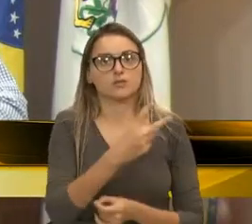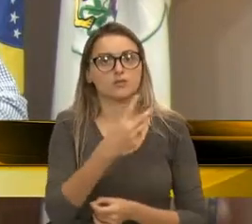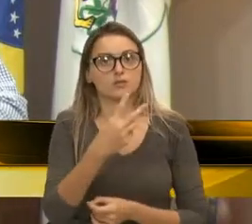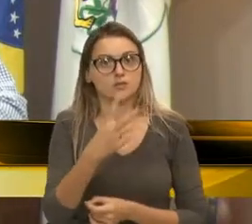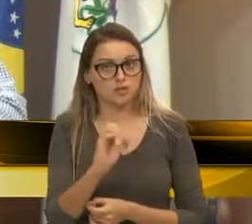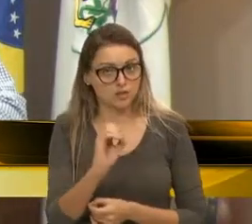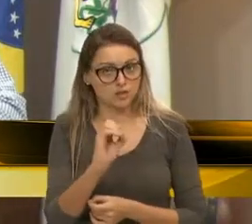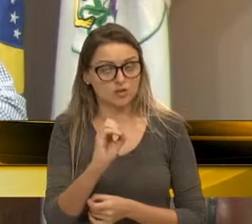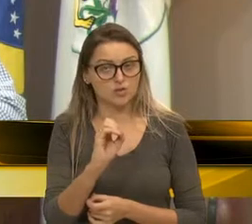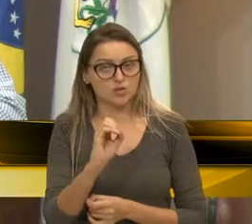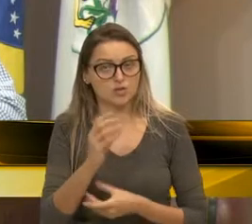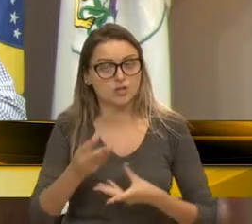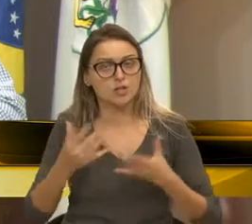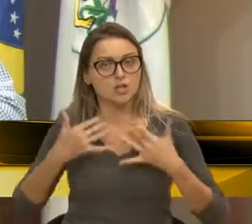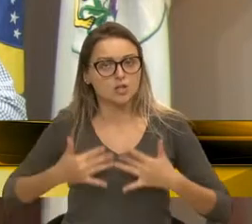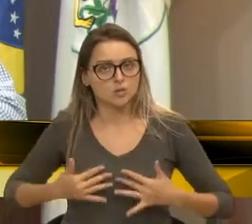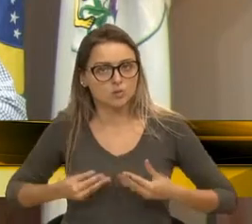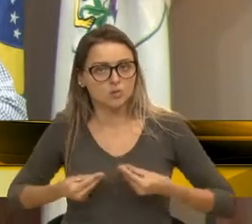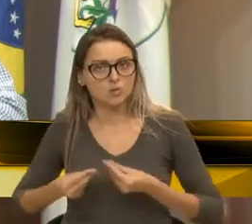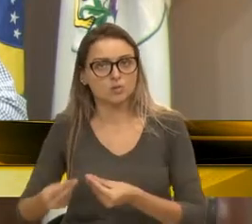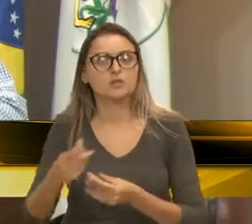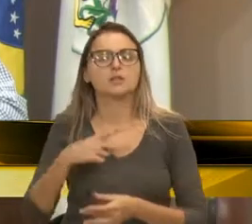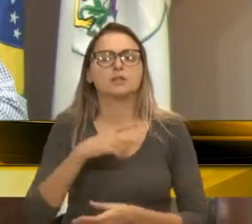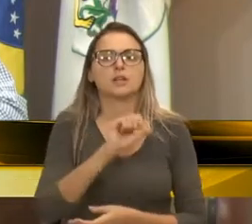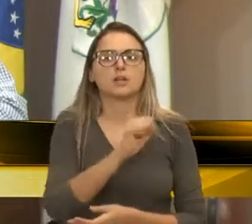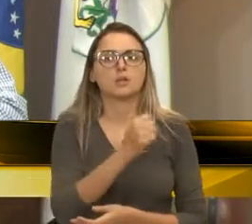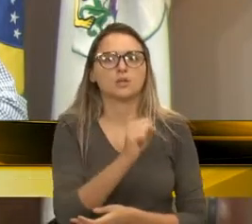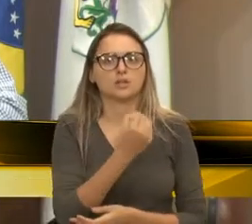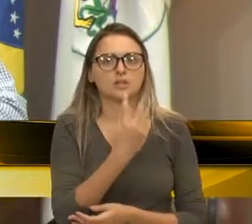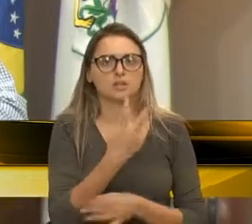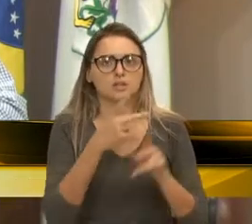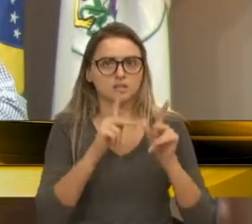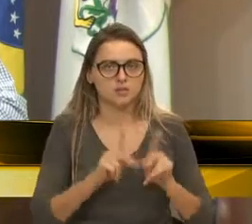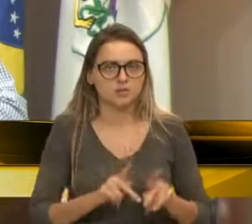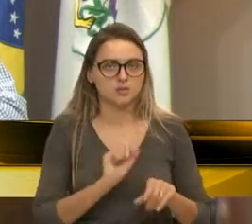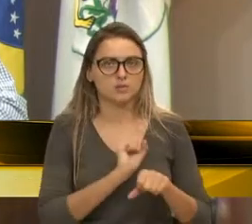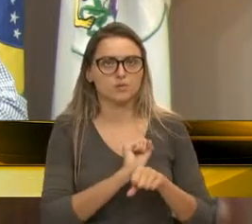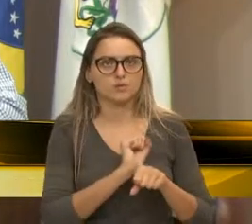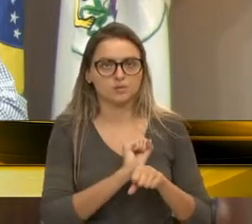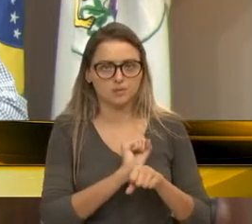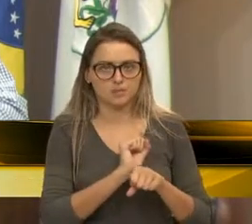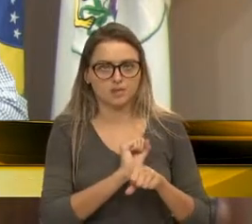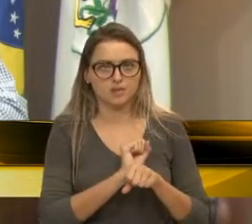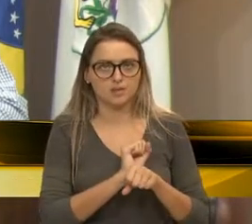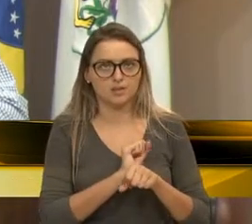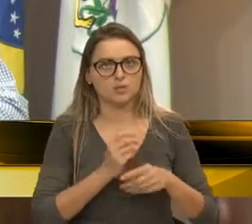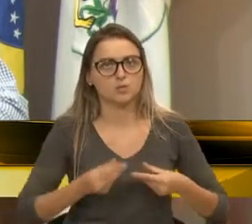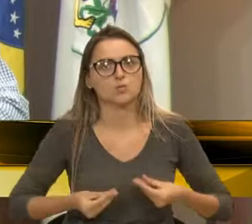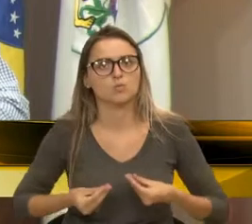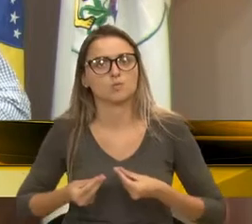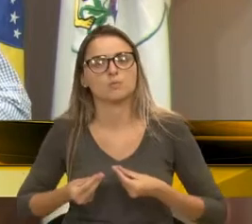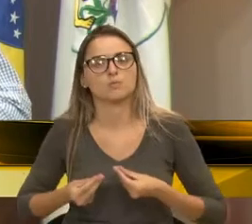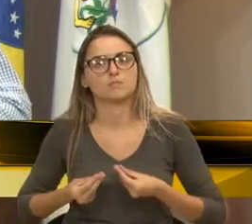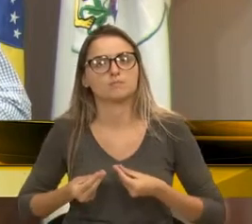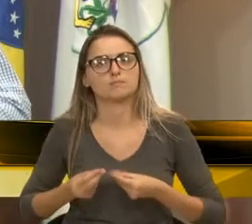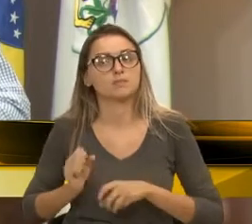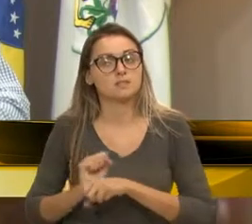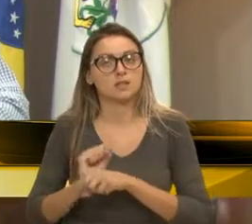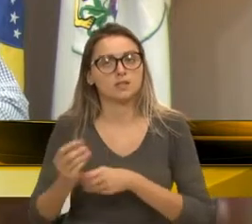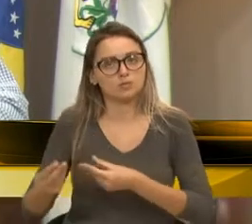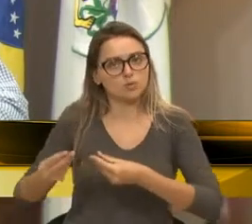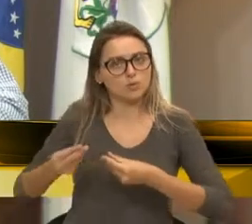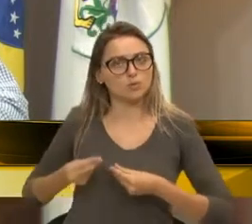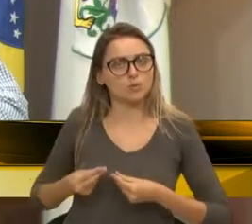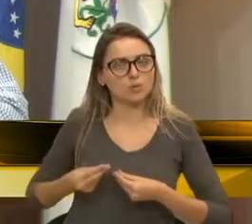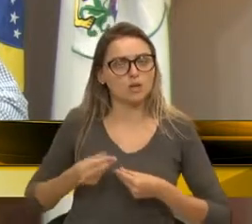transplantes. Existem 83 pessoas aguardando por um transplante em Caxias. Foram